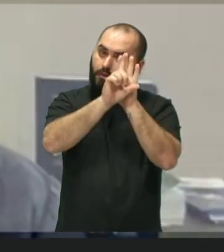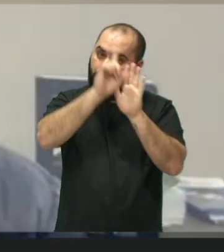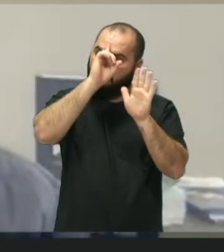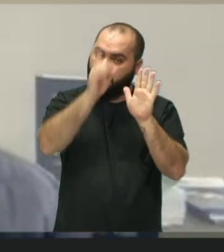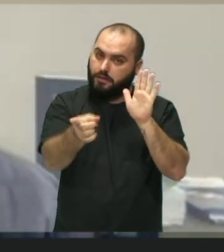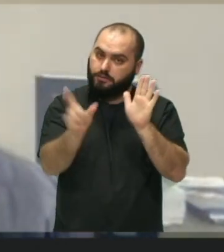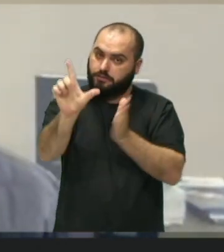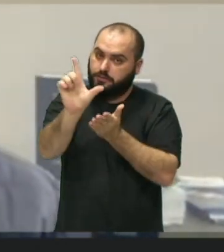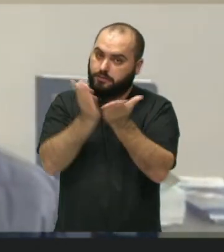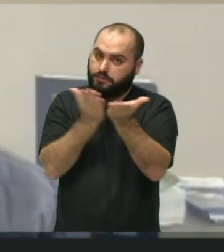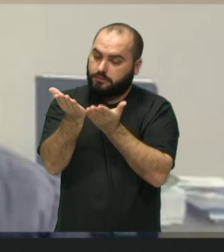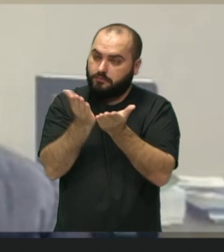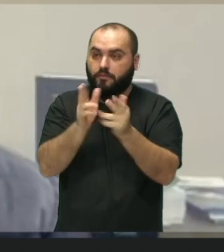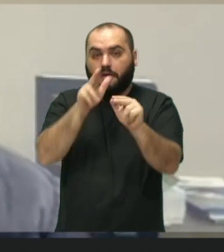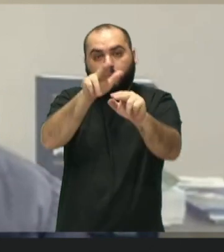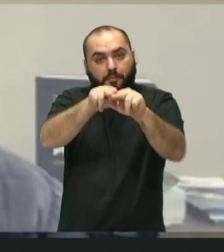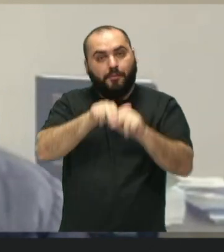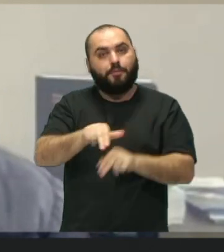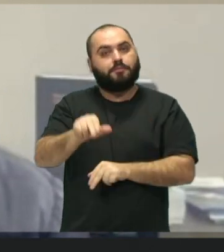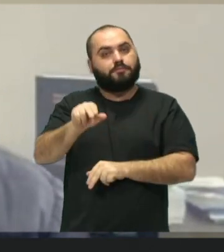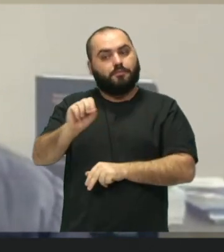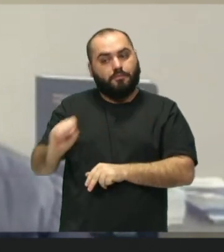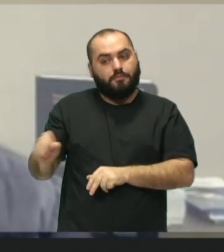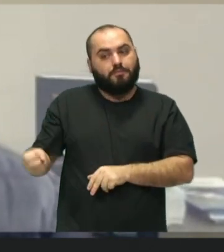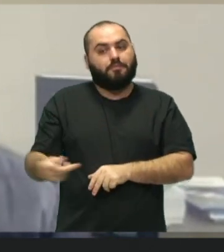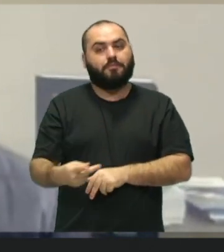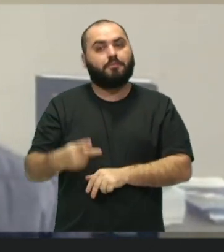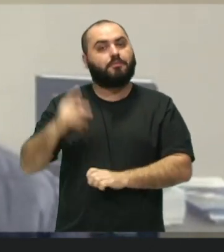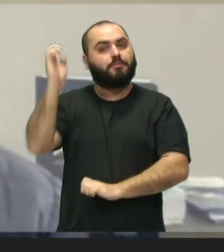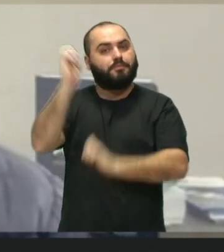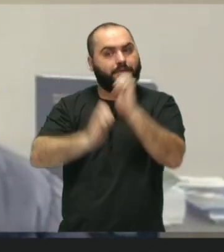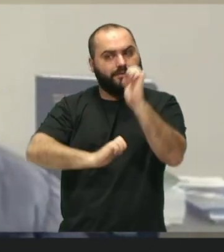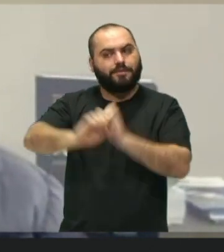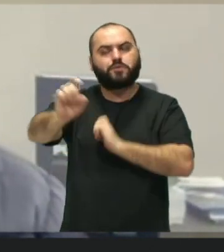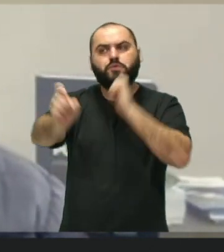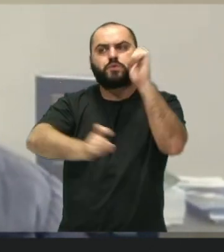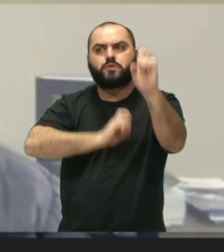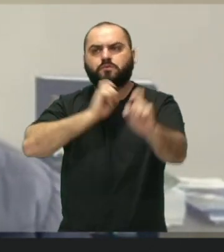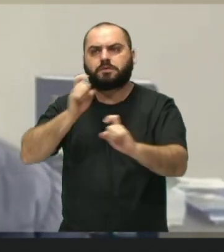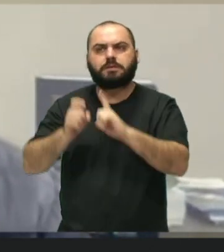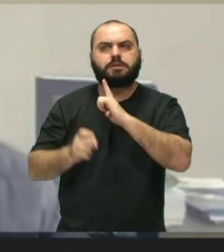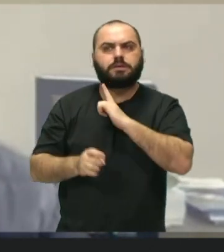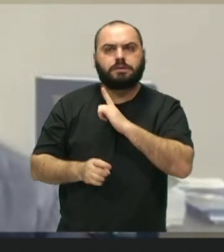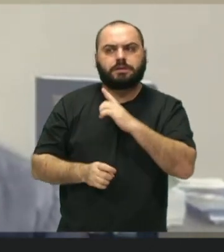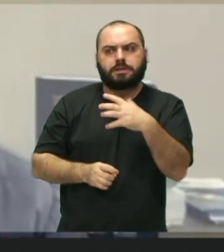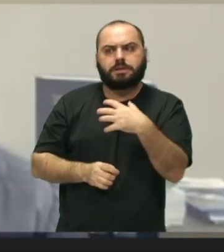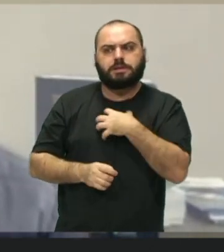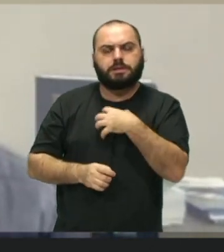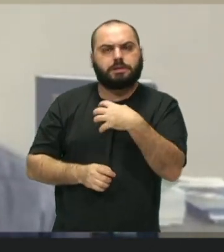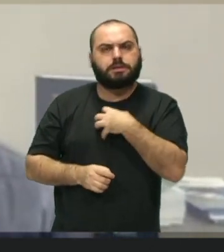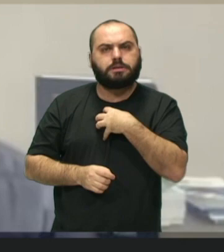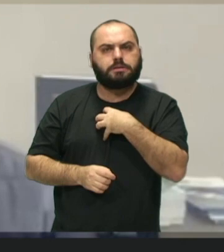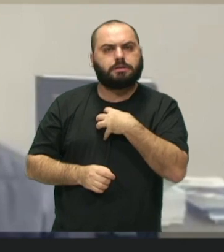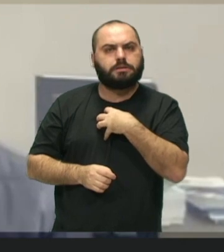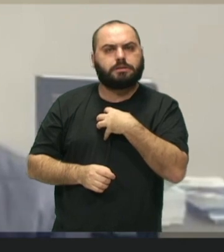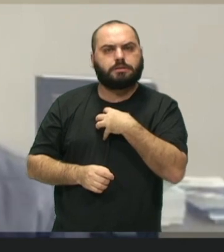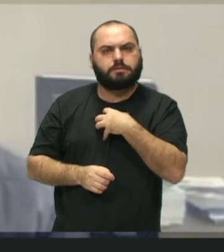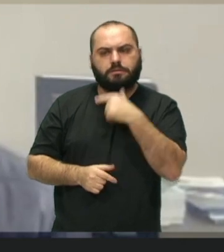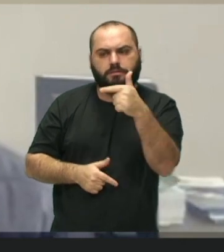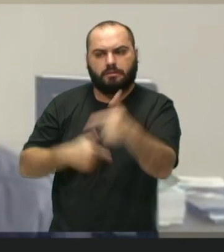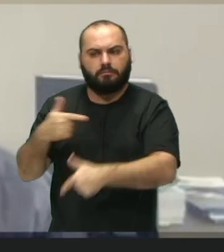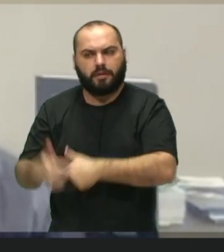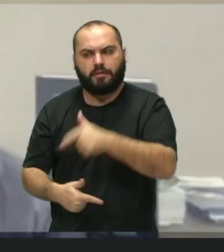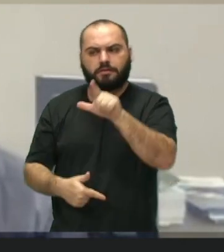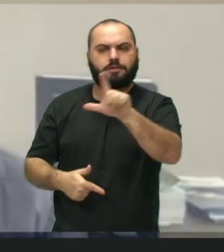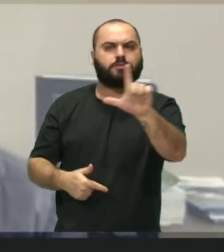a oportunidade que as empresas terão de poder tirar essas dúvidas e sentir de uma forma muito prática essa vivência em